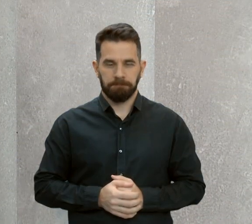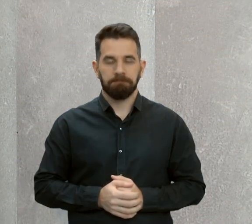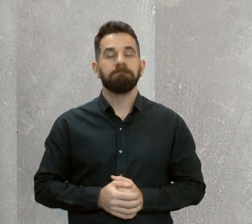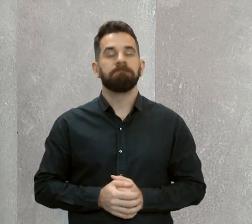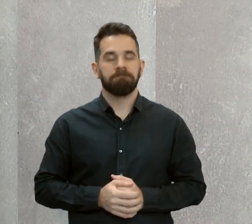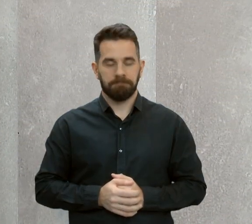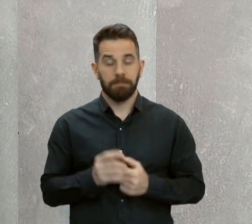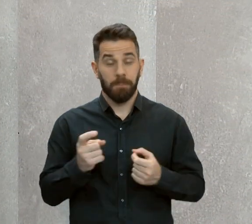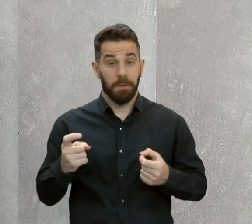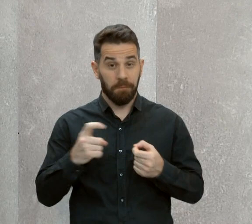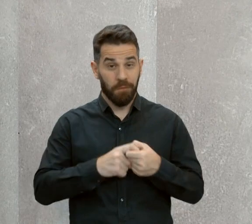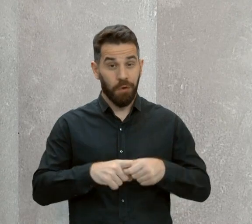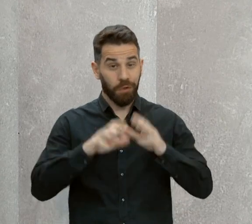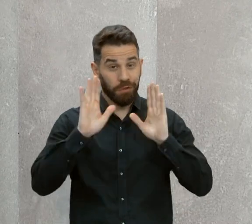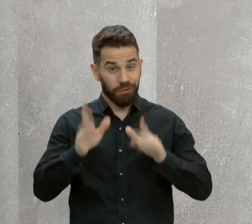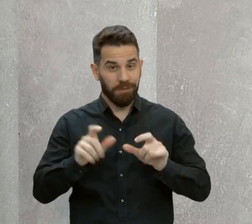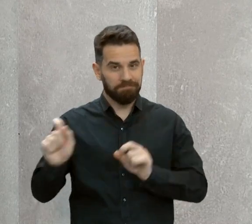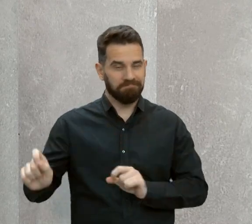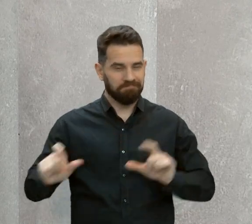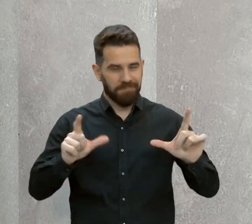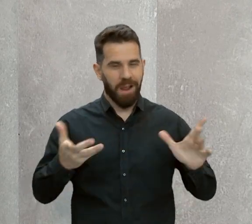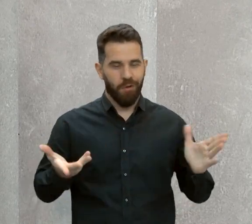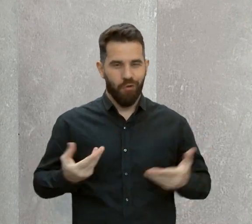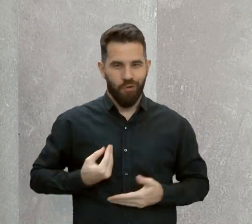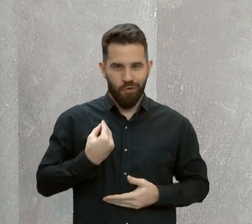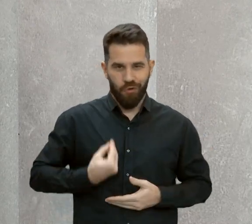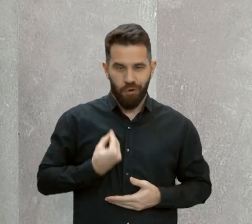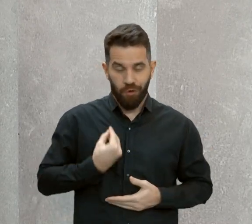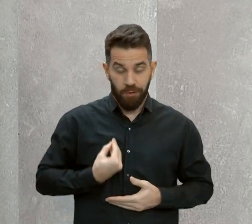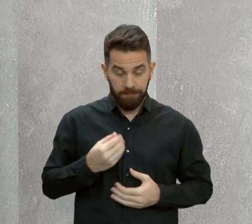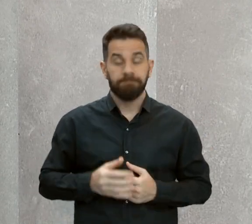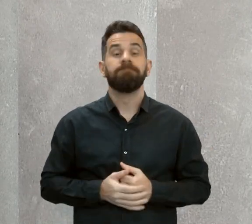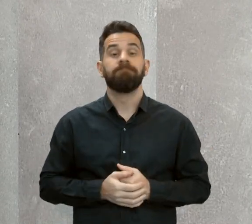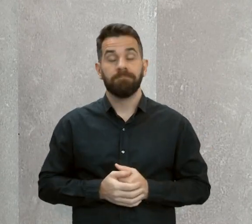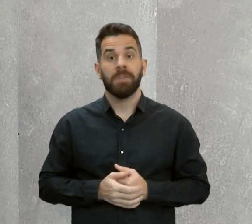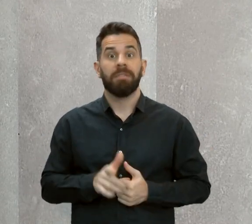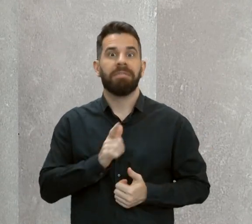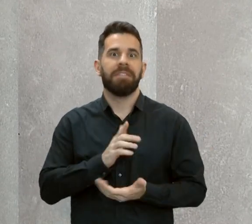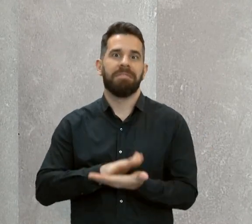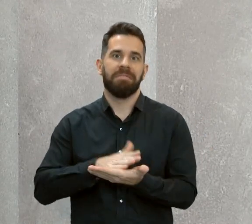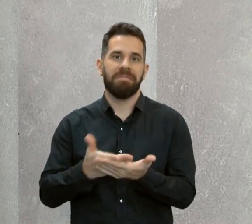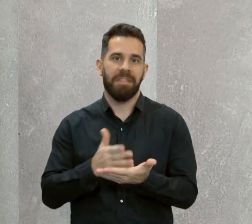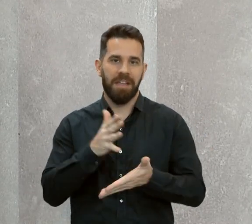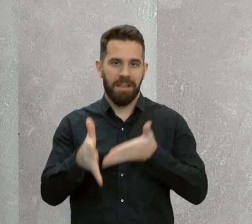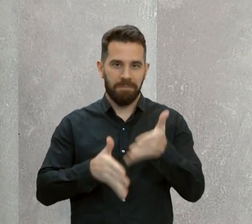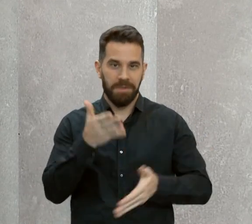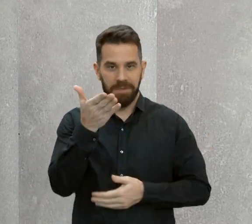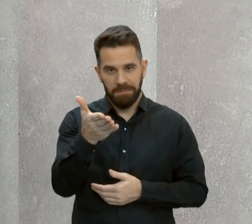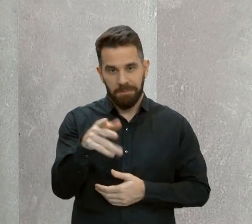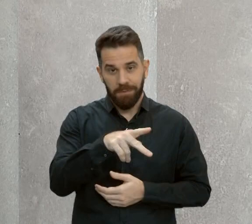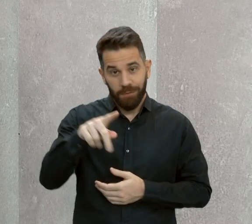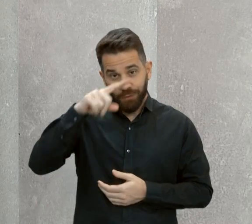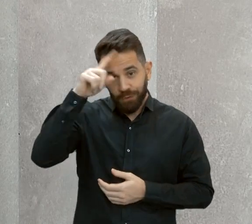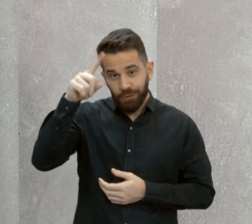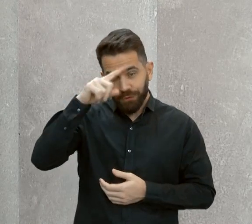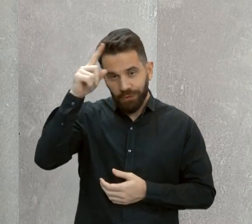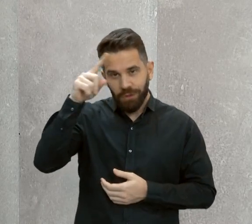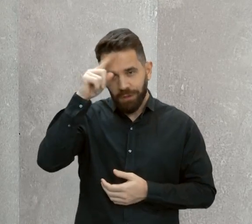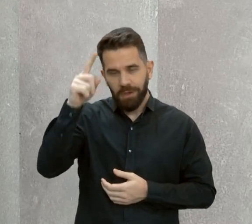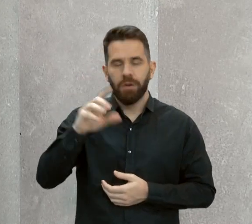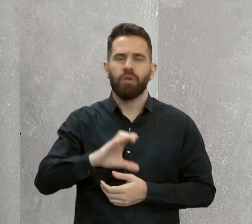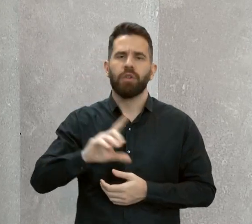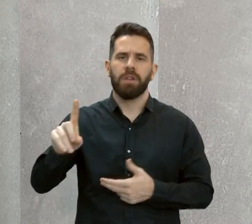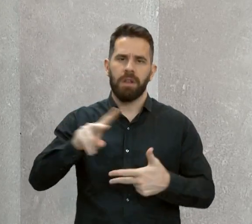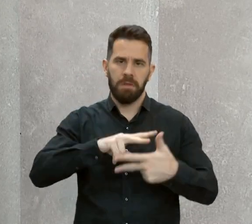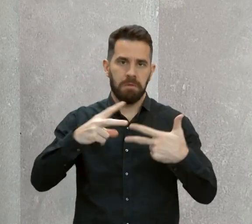Muito bem, já estamos de volta com o Mundo UFG e nesse bloco o intérprete de Libras é o professor Diego Barbosa. Ele é